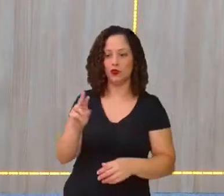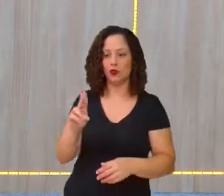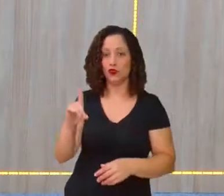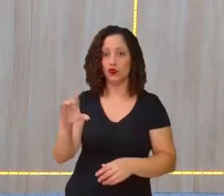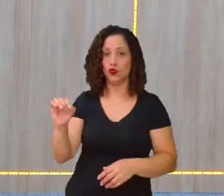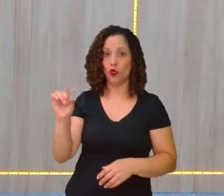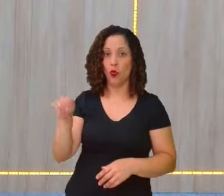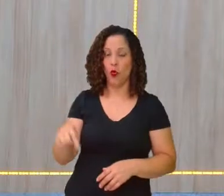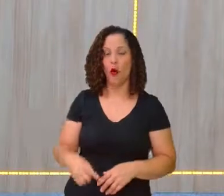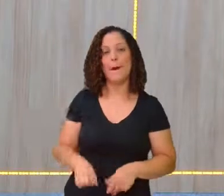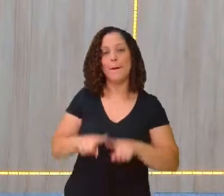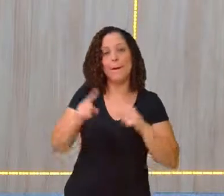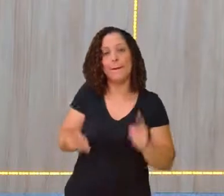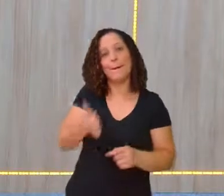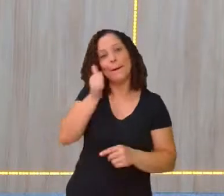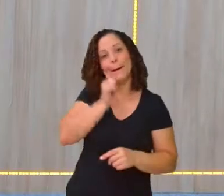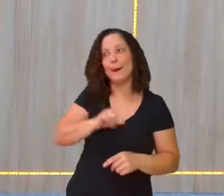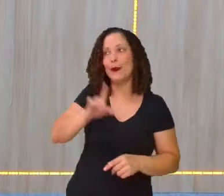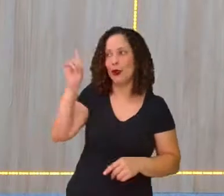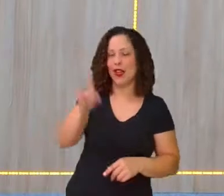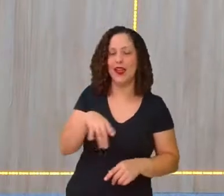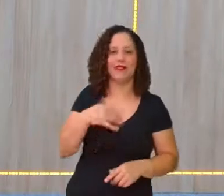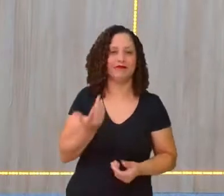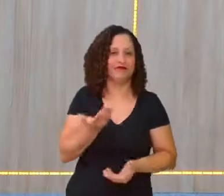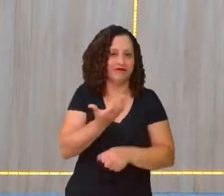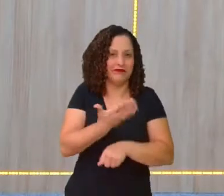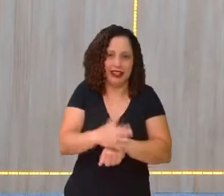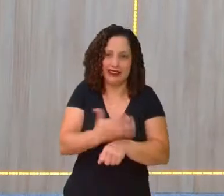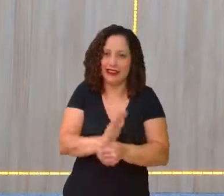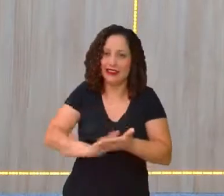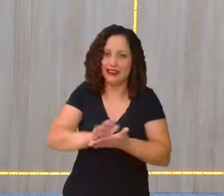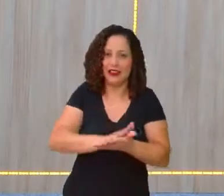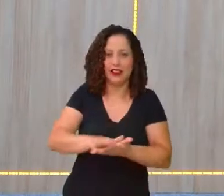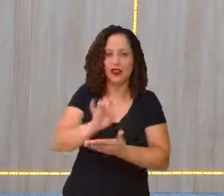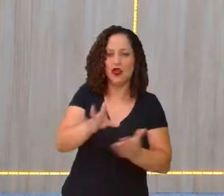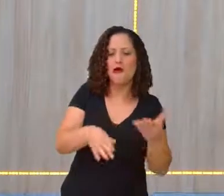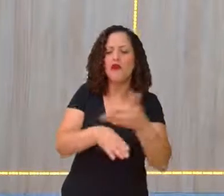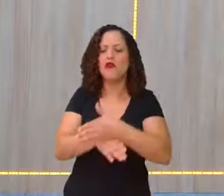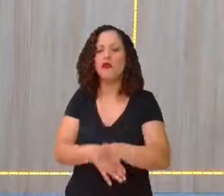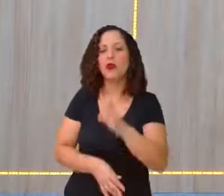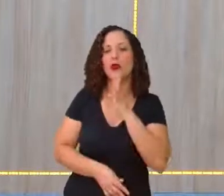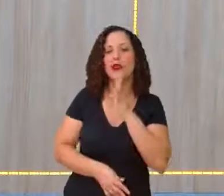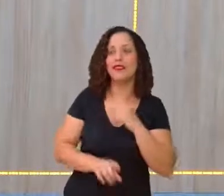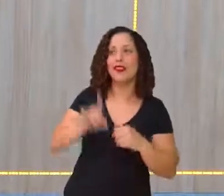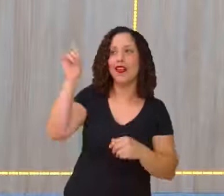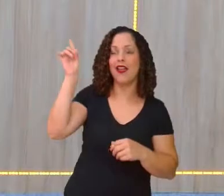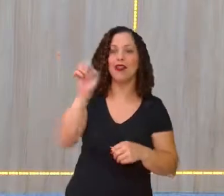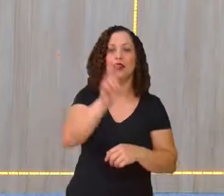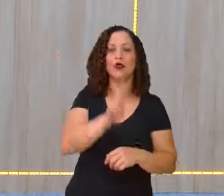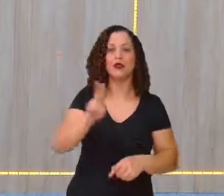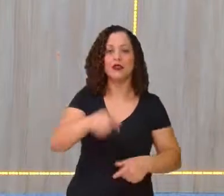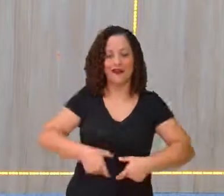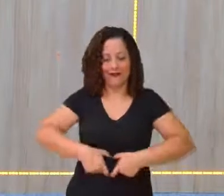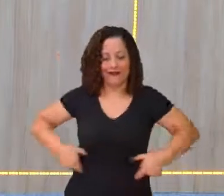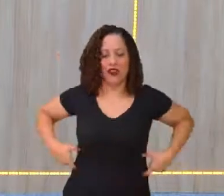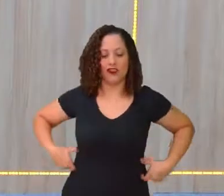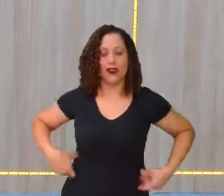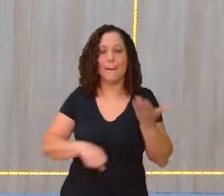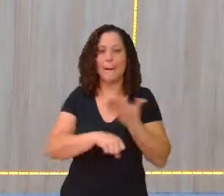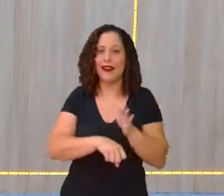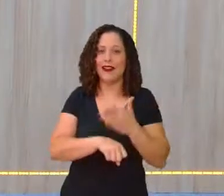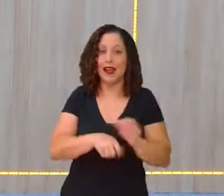Já ela, que não pratica, estava ali só experimentando, né, conhecendo o esporte, ela estava lá com a faixa branca, que é